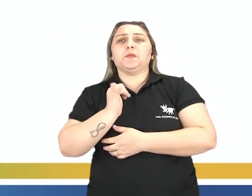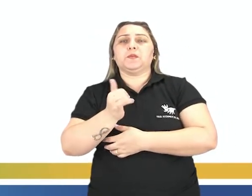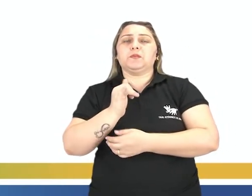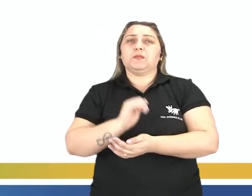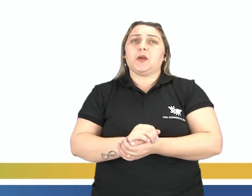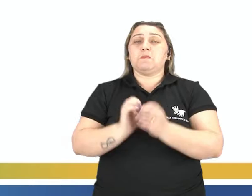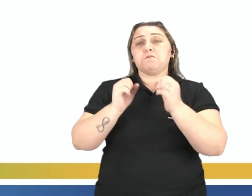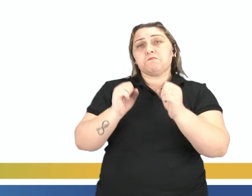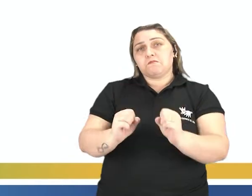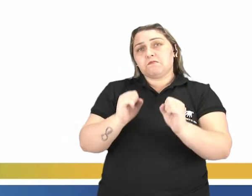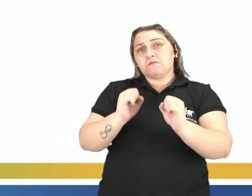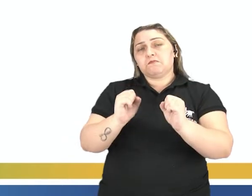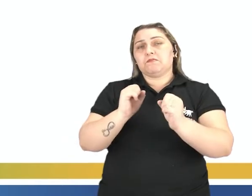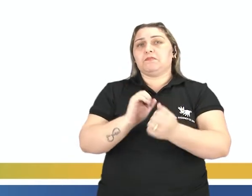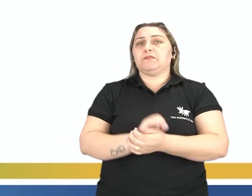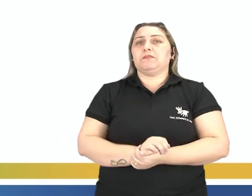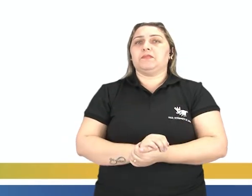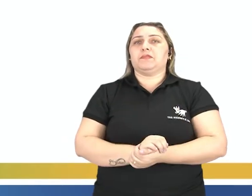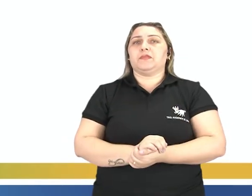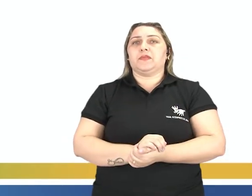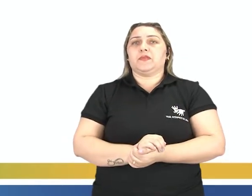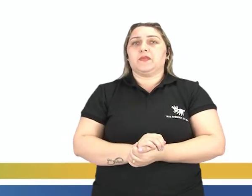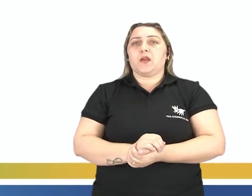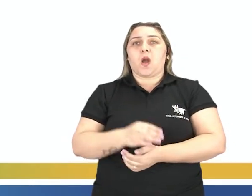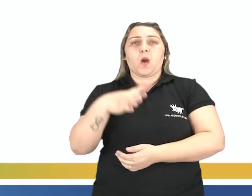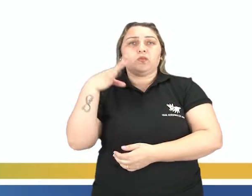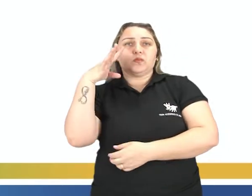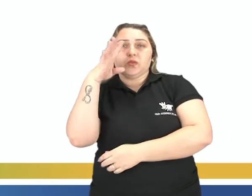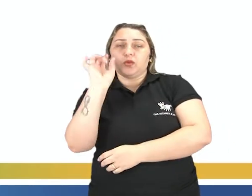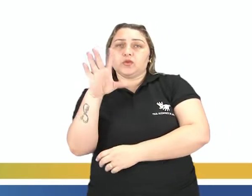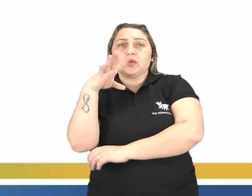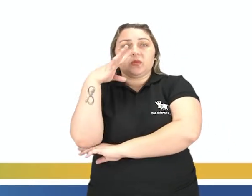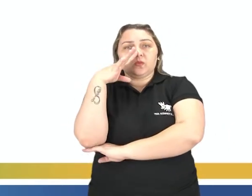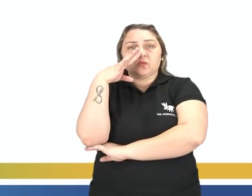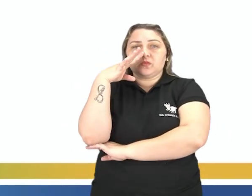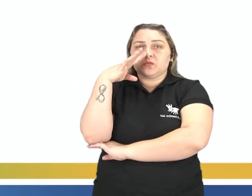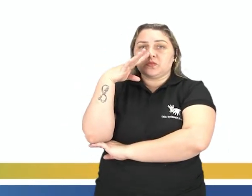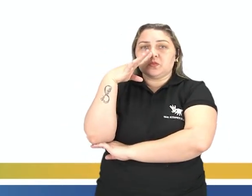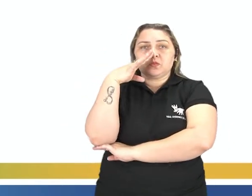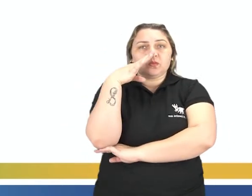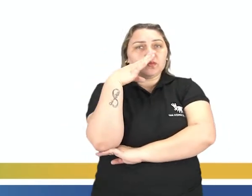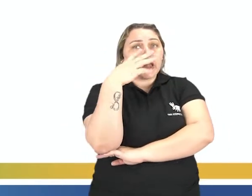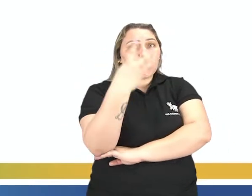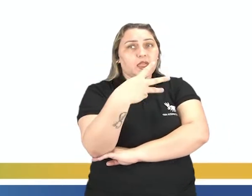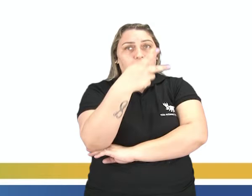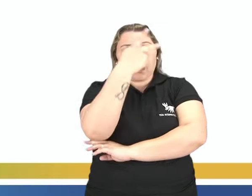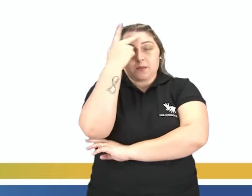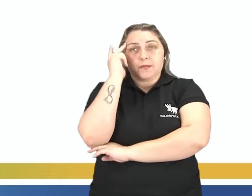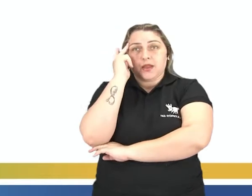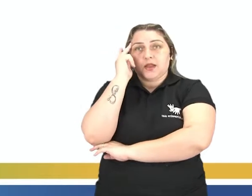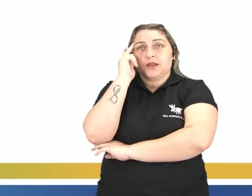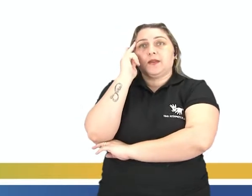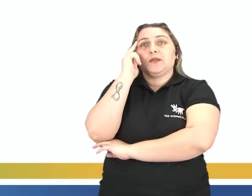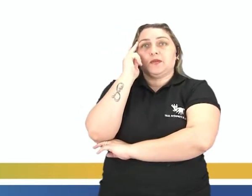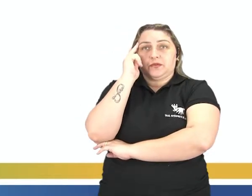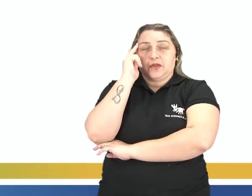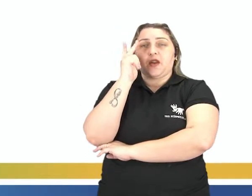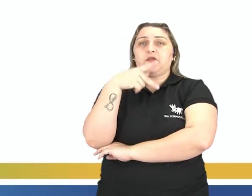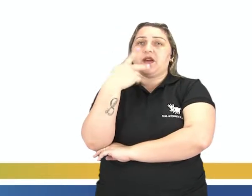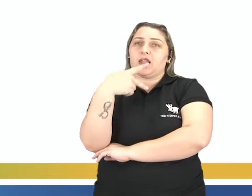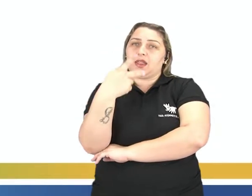história. Ele pode ser um observador, é aquele que está em terceira pessoa, ele fica